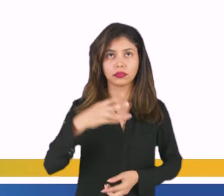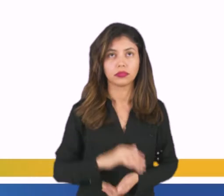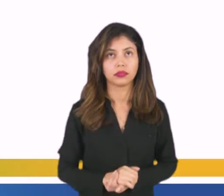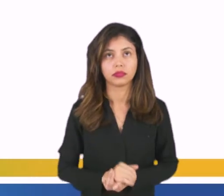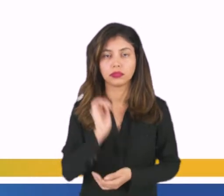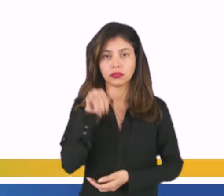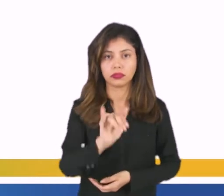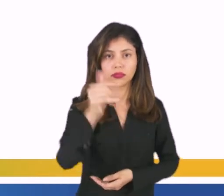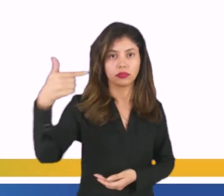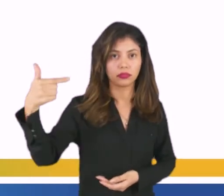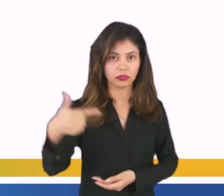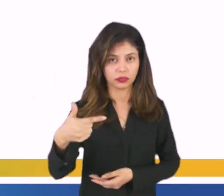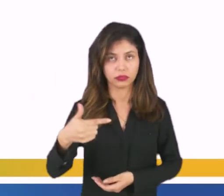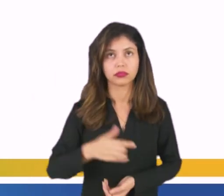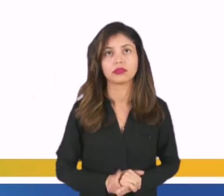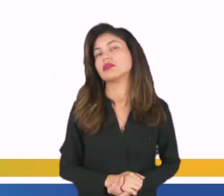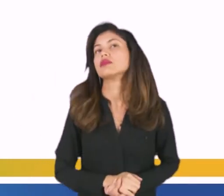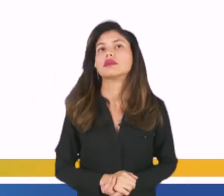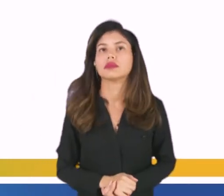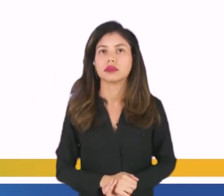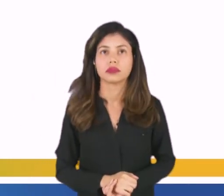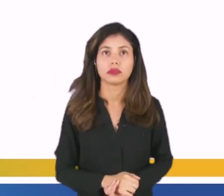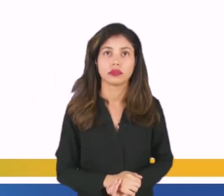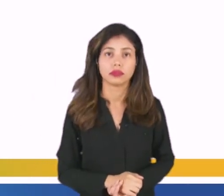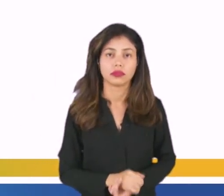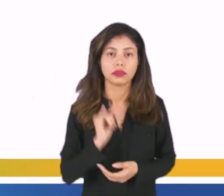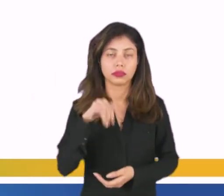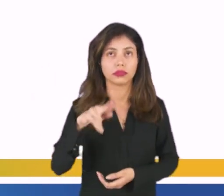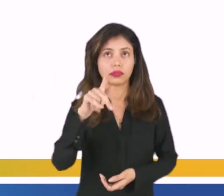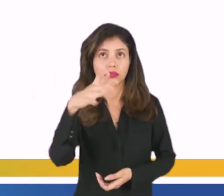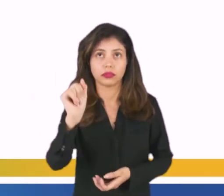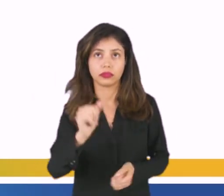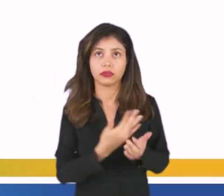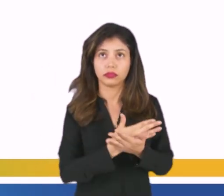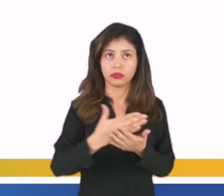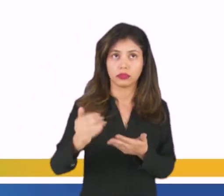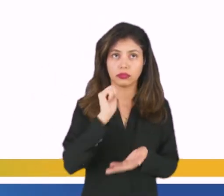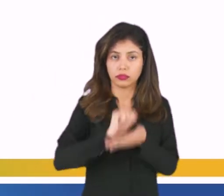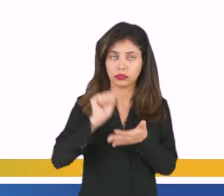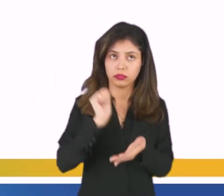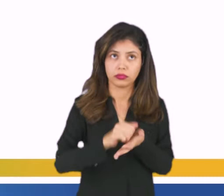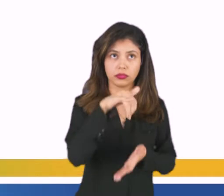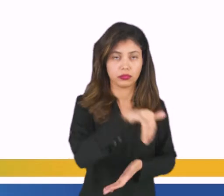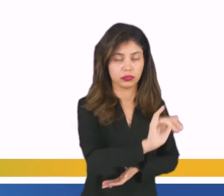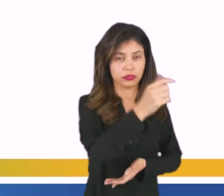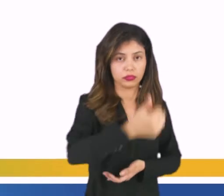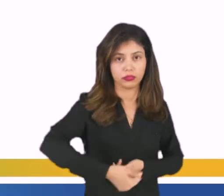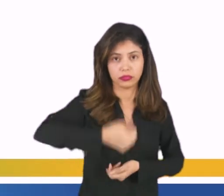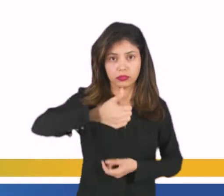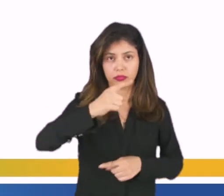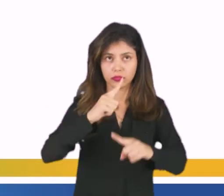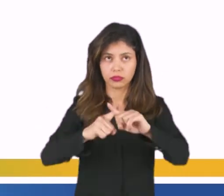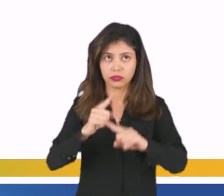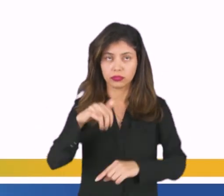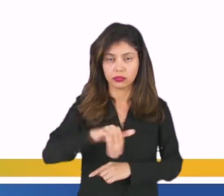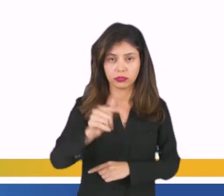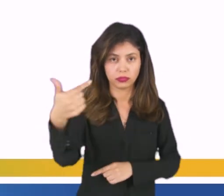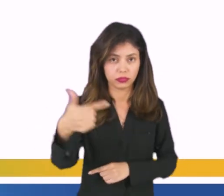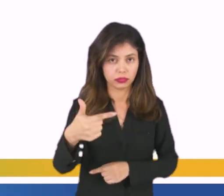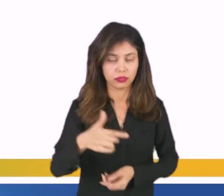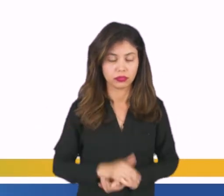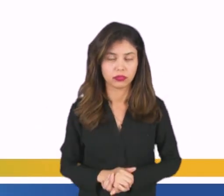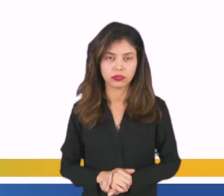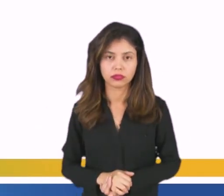mais 3 de y2. A inequação inicial ela pode ser escrita da seguinte